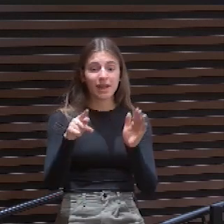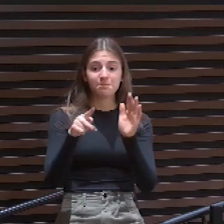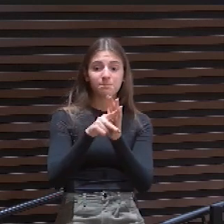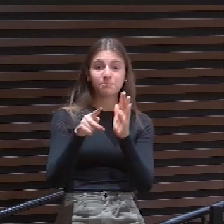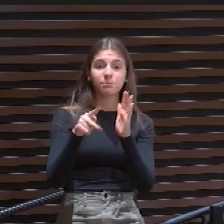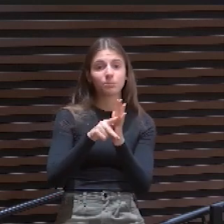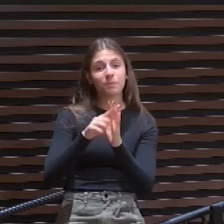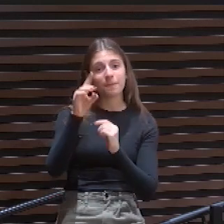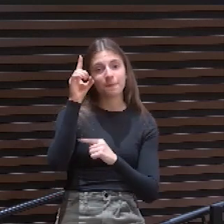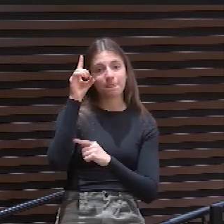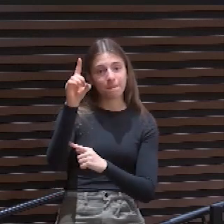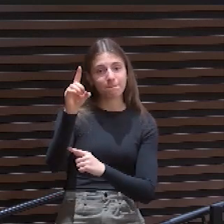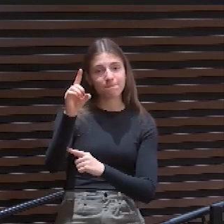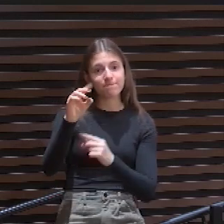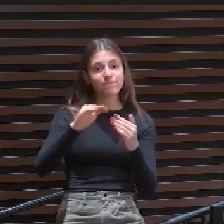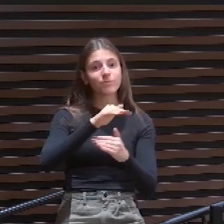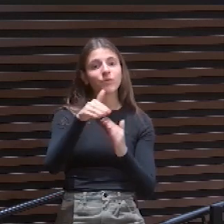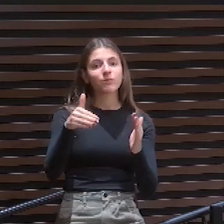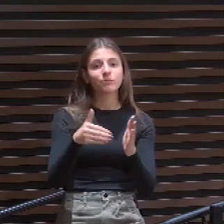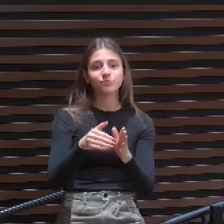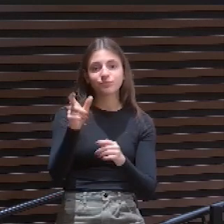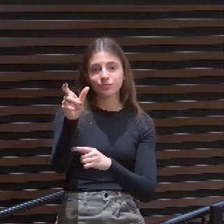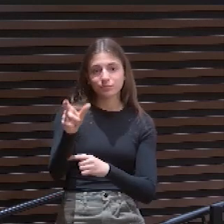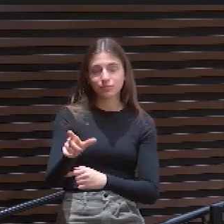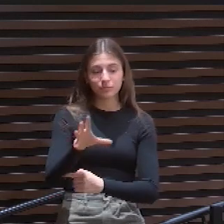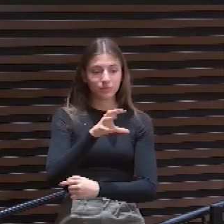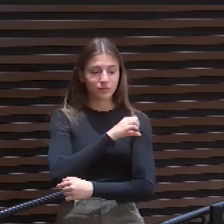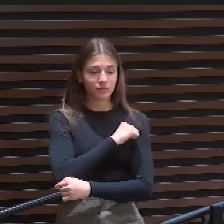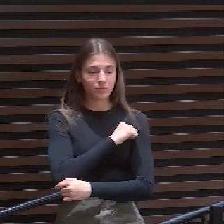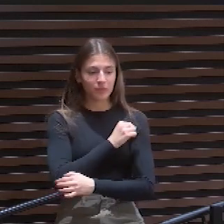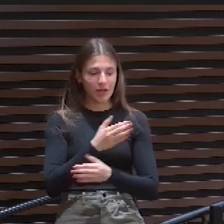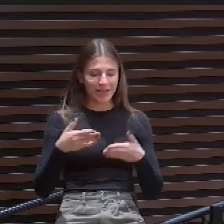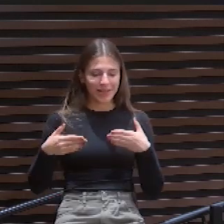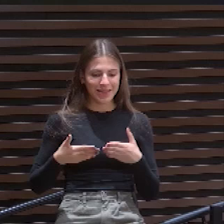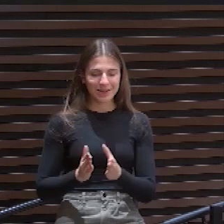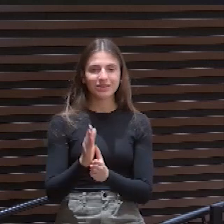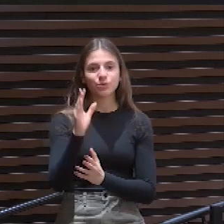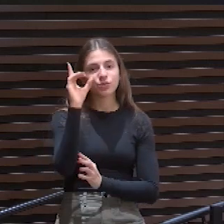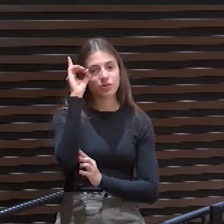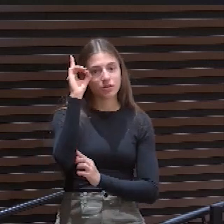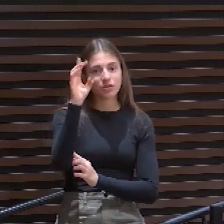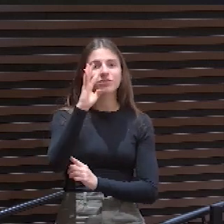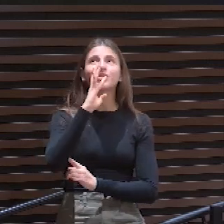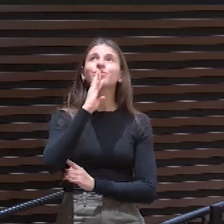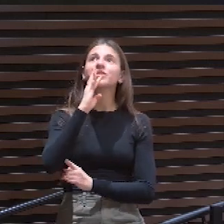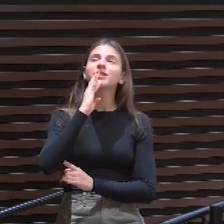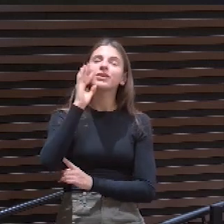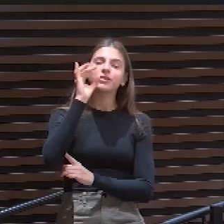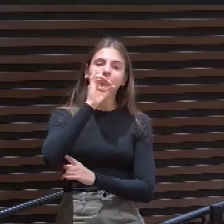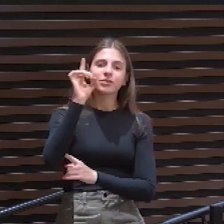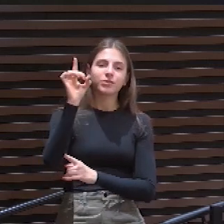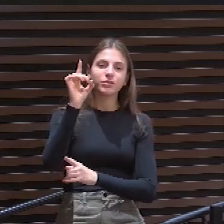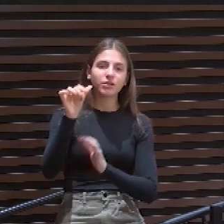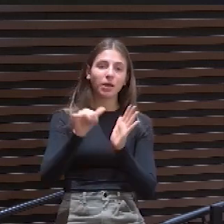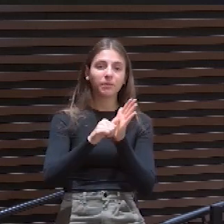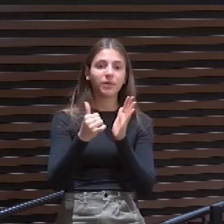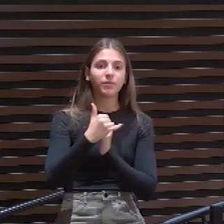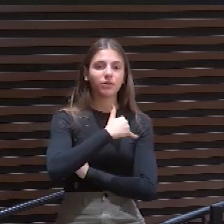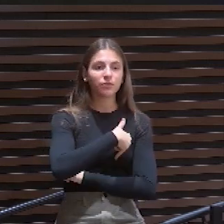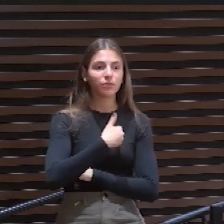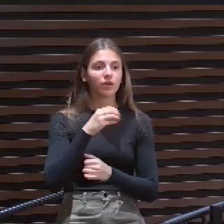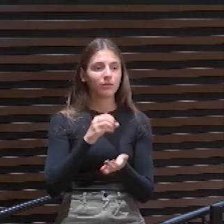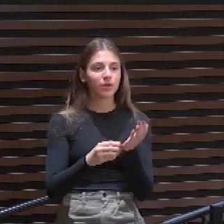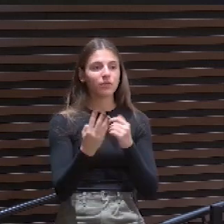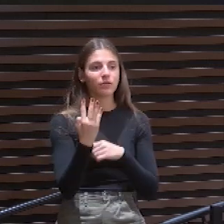e todo aquele que ama é nascido de Deus e conhece a Deus. 1 João